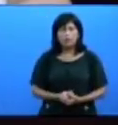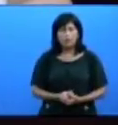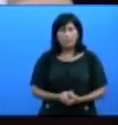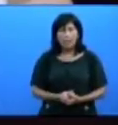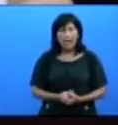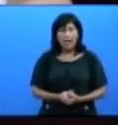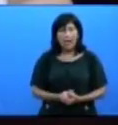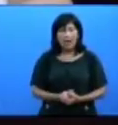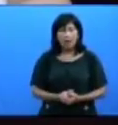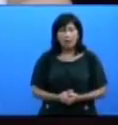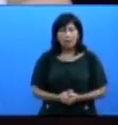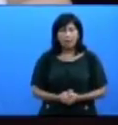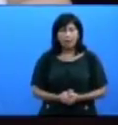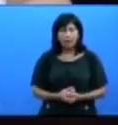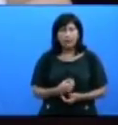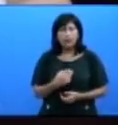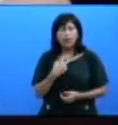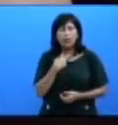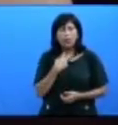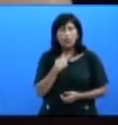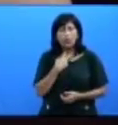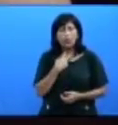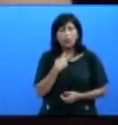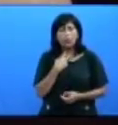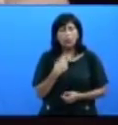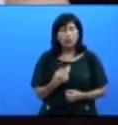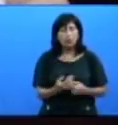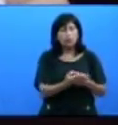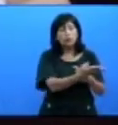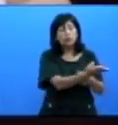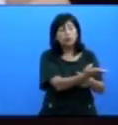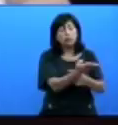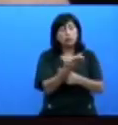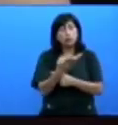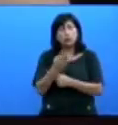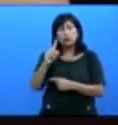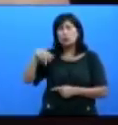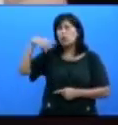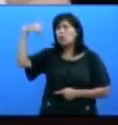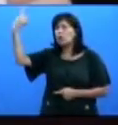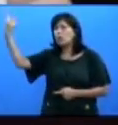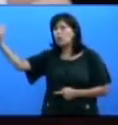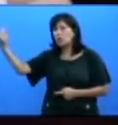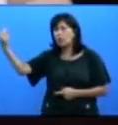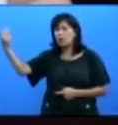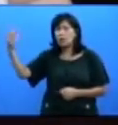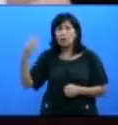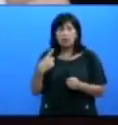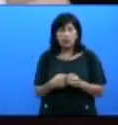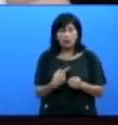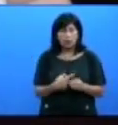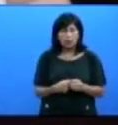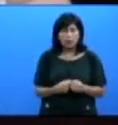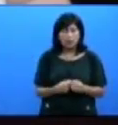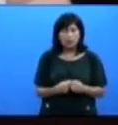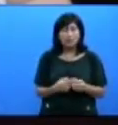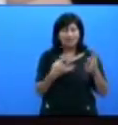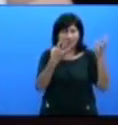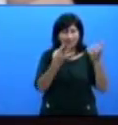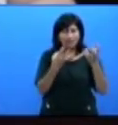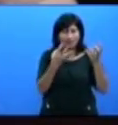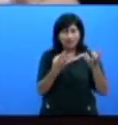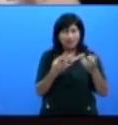podemos contar com recurso externo para resolver problemas extremamente fundamentais na vida